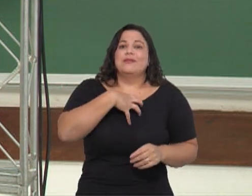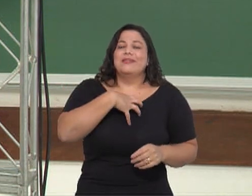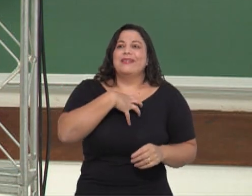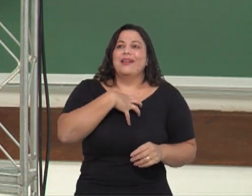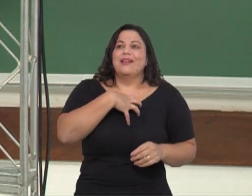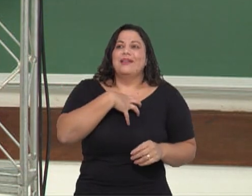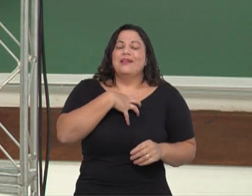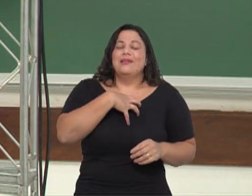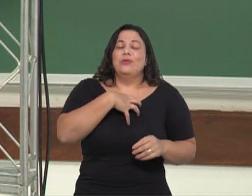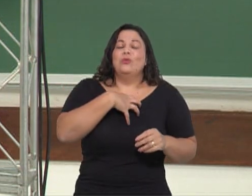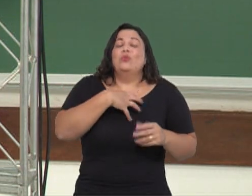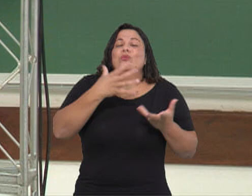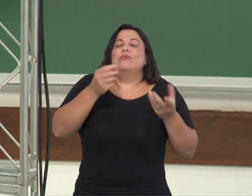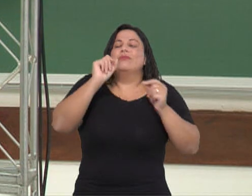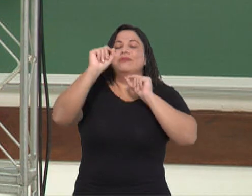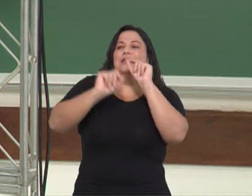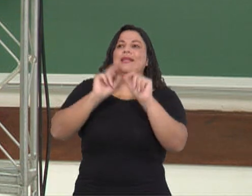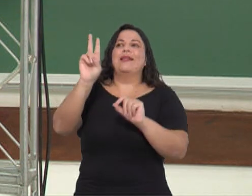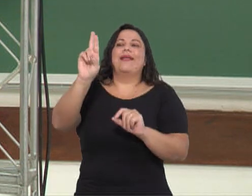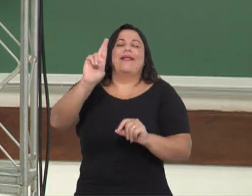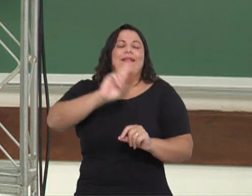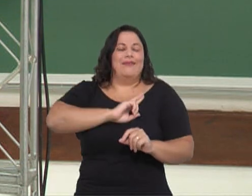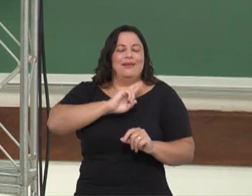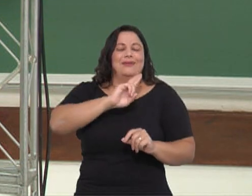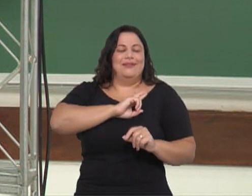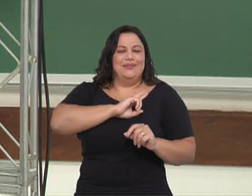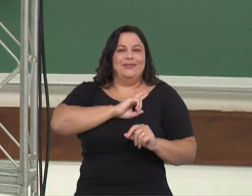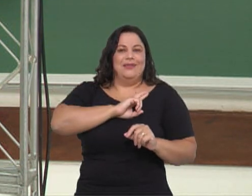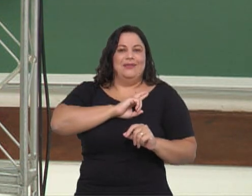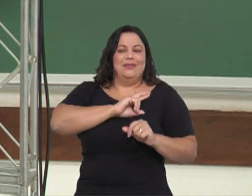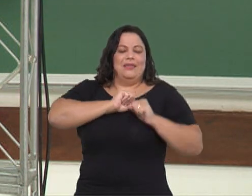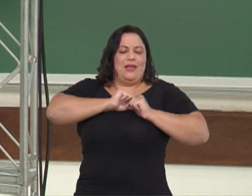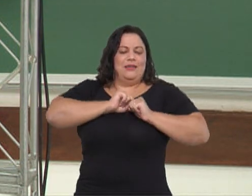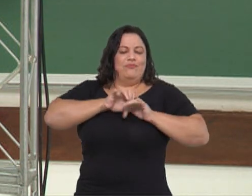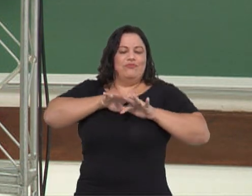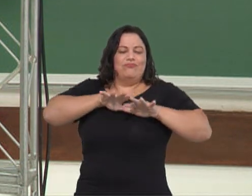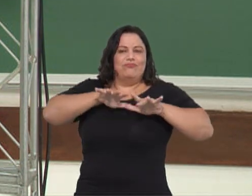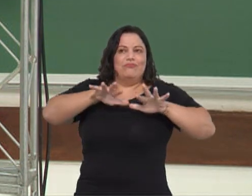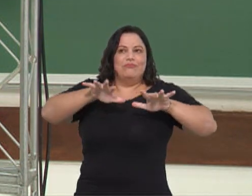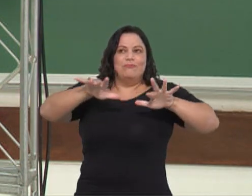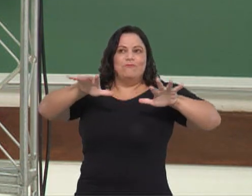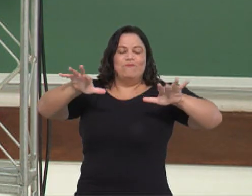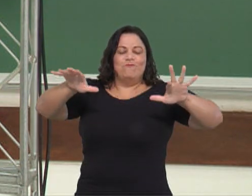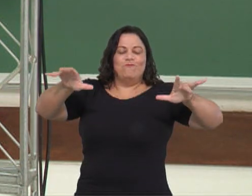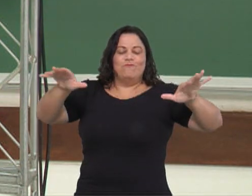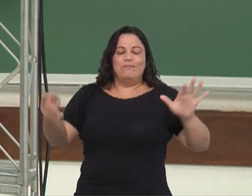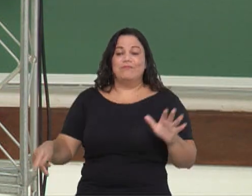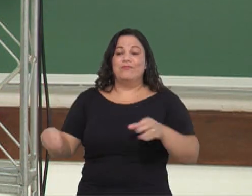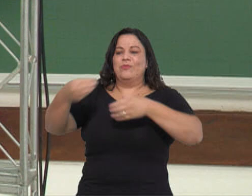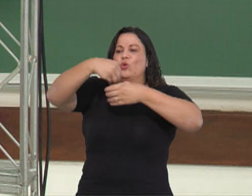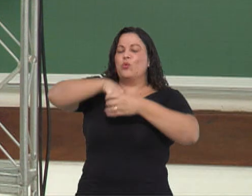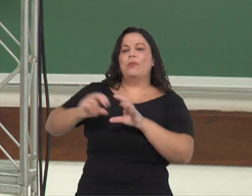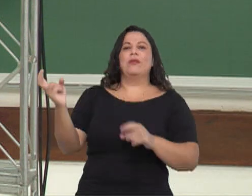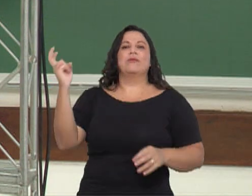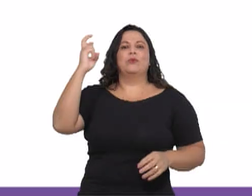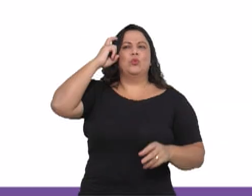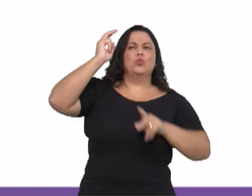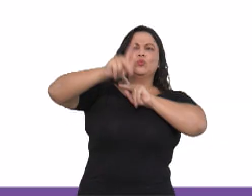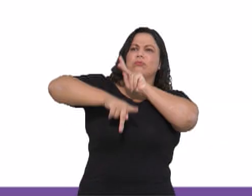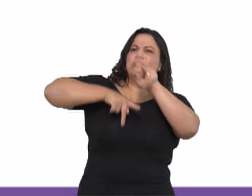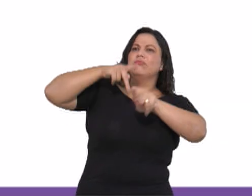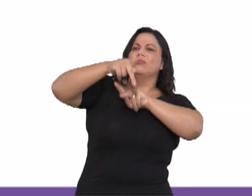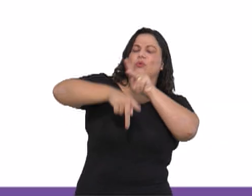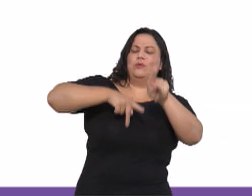onde a religiosidade ganha espaço dentro da nossa cultura, dentro do nosso povo. O povo